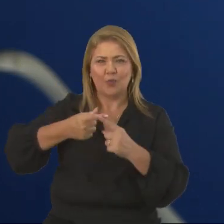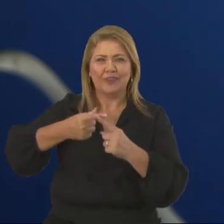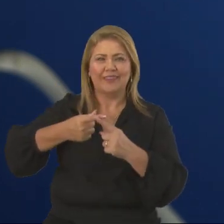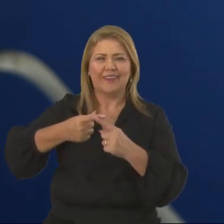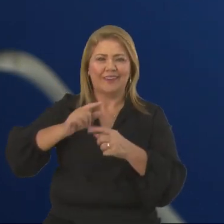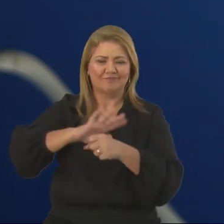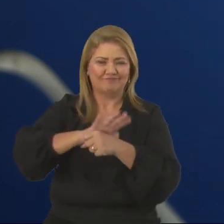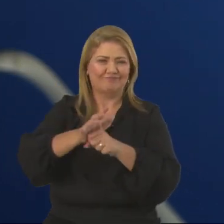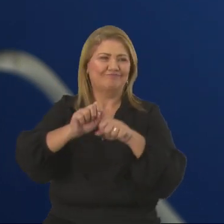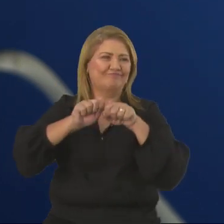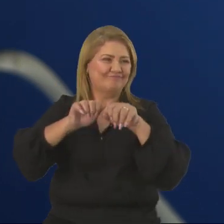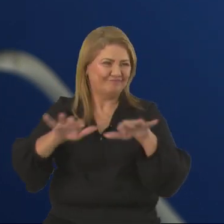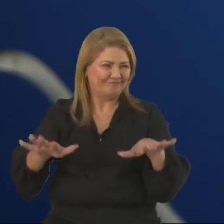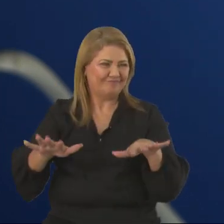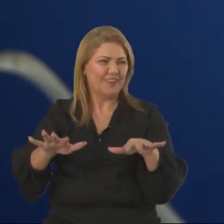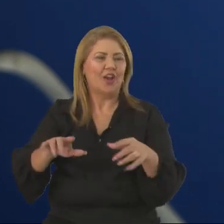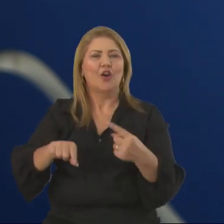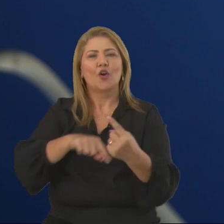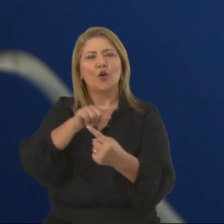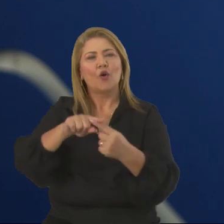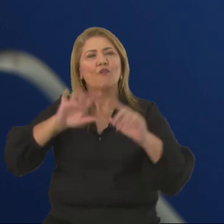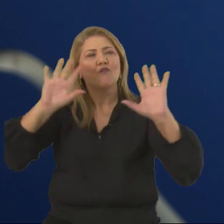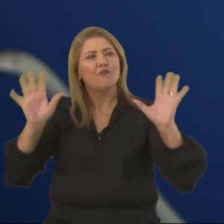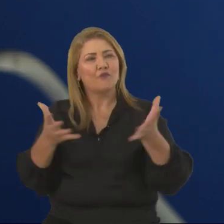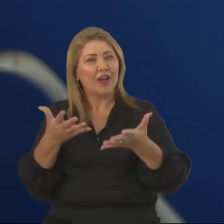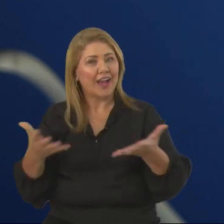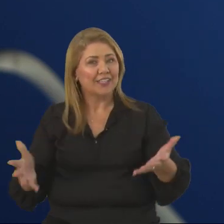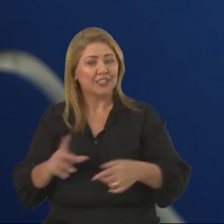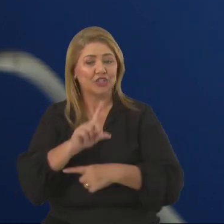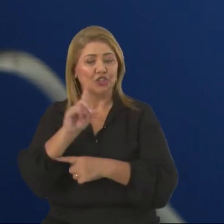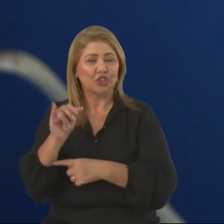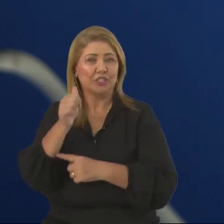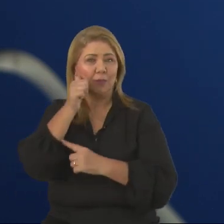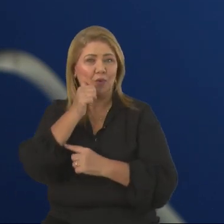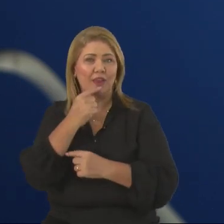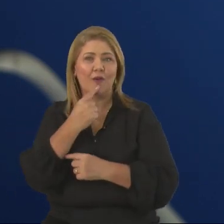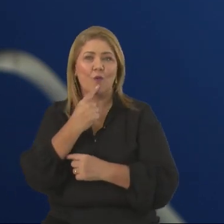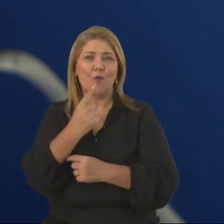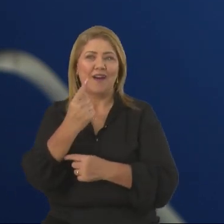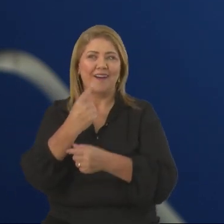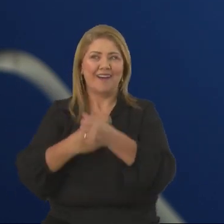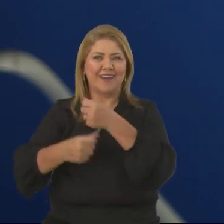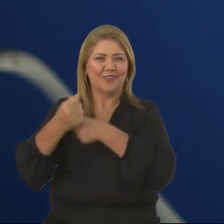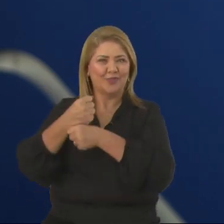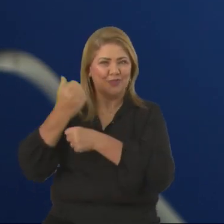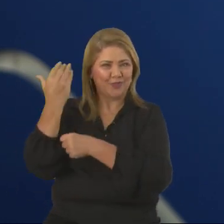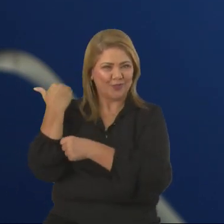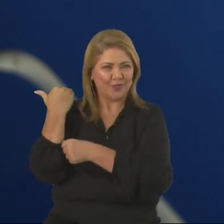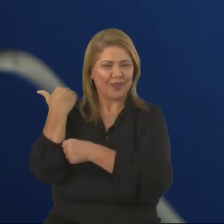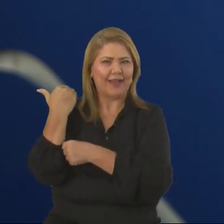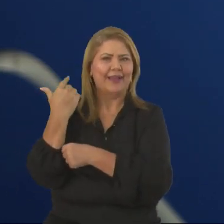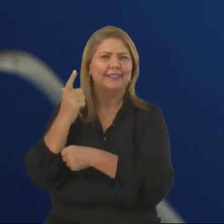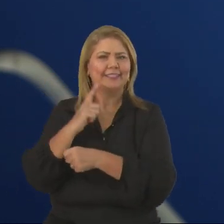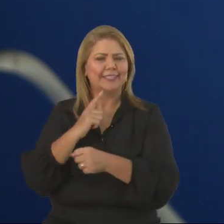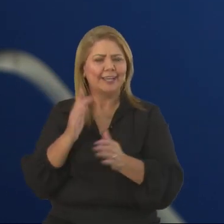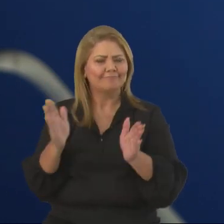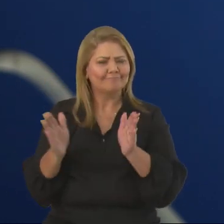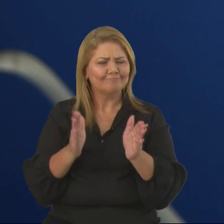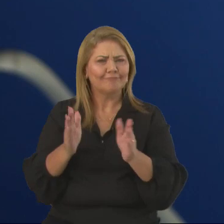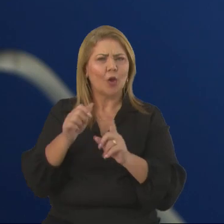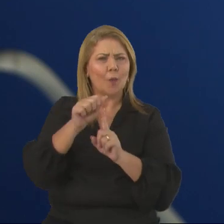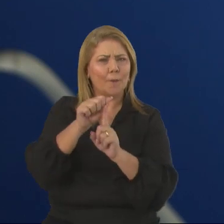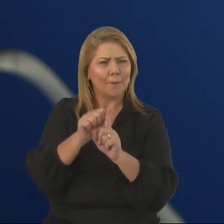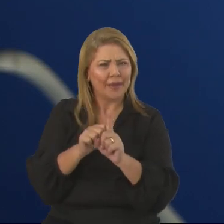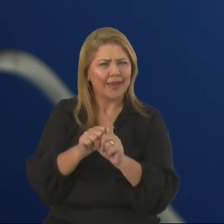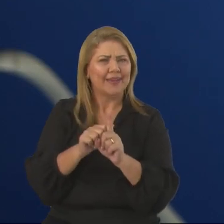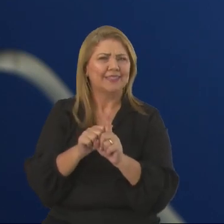e com a finalidade de celebrar o Dia da Mulher, a EJUD 18, que na época eu